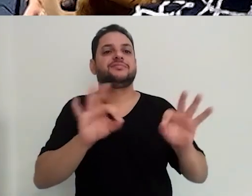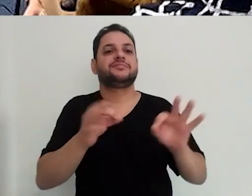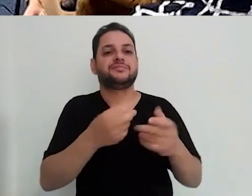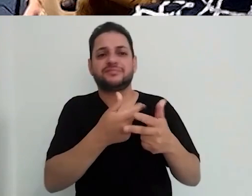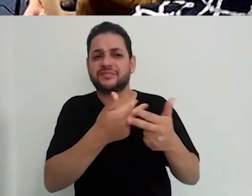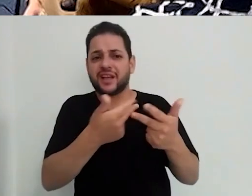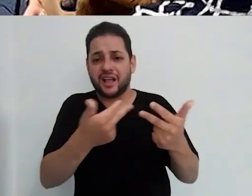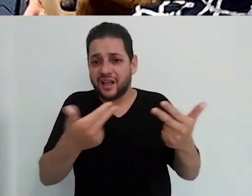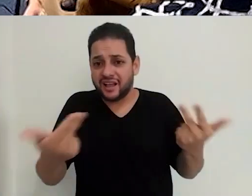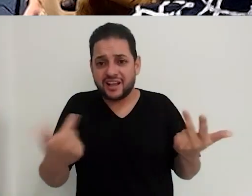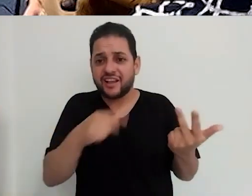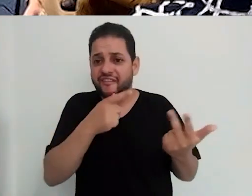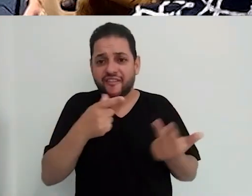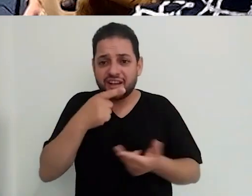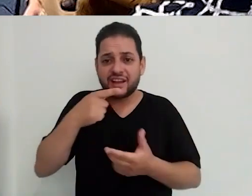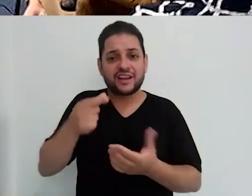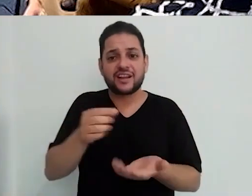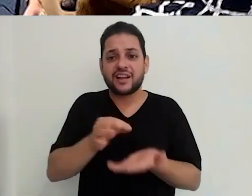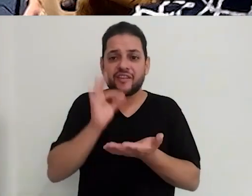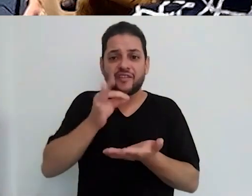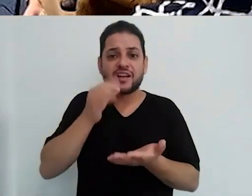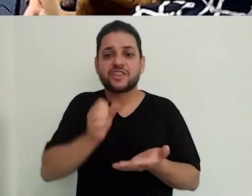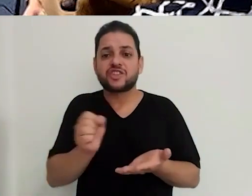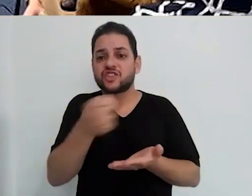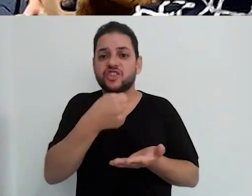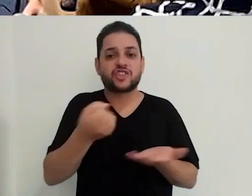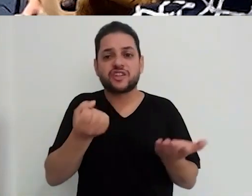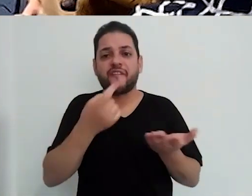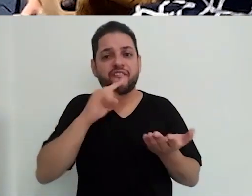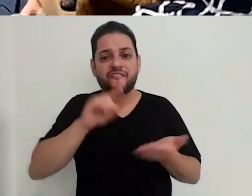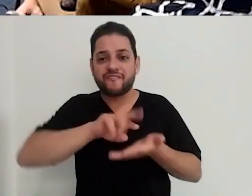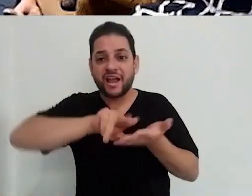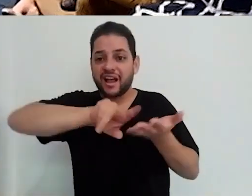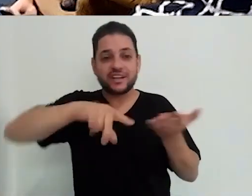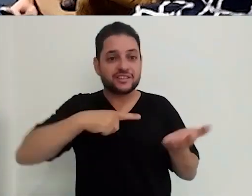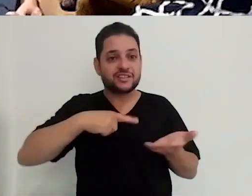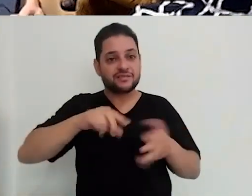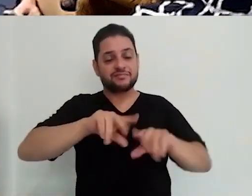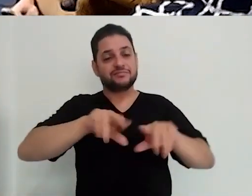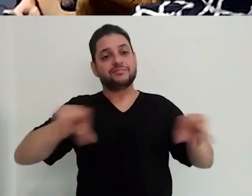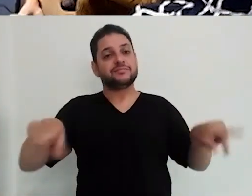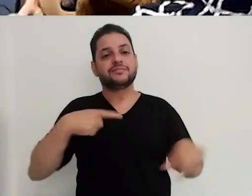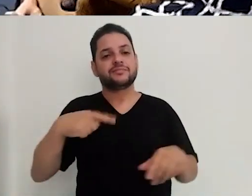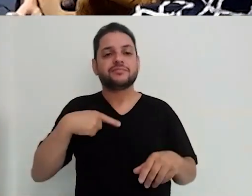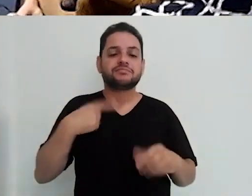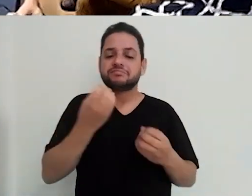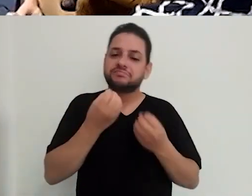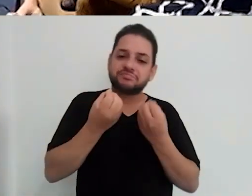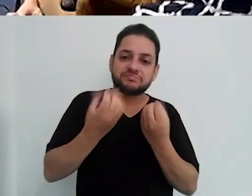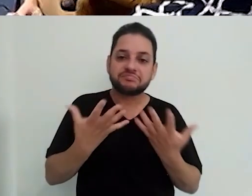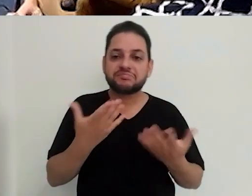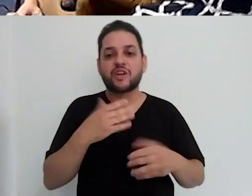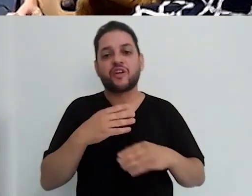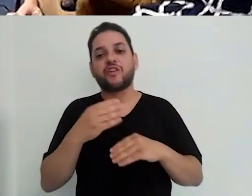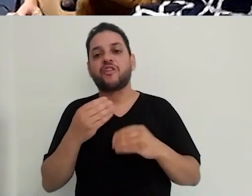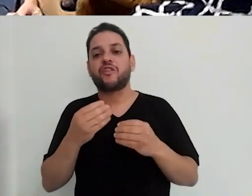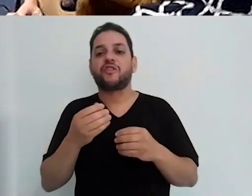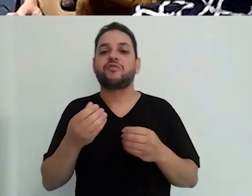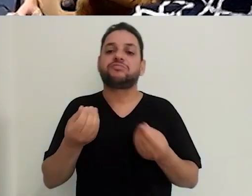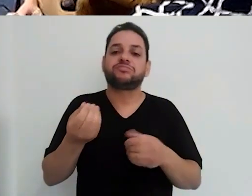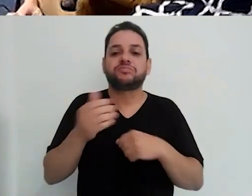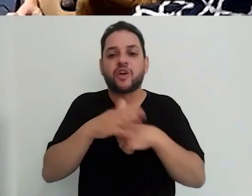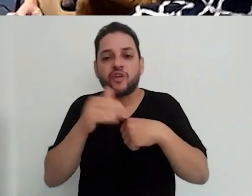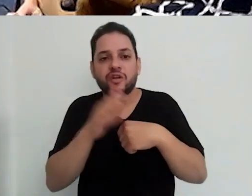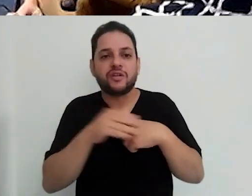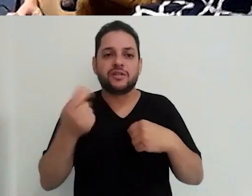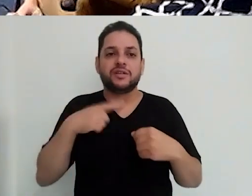chá, tinha café, tinha tudo, tinha até cerveja, tinha uísque, tinha o que a gente quisesse. E ele, uma graça, assim, super, super fofo. Mas esse super fofo, a